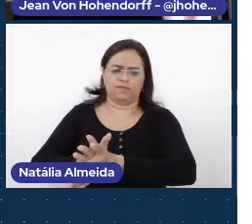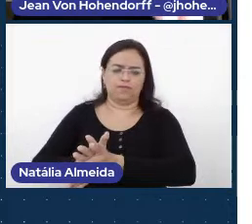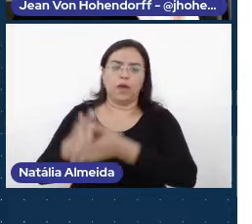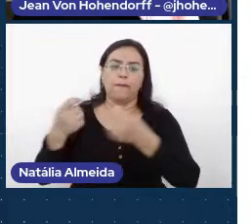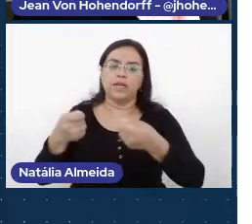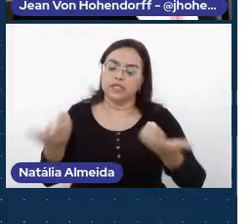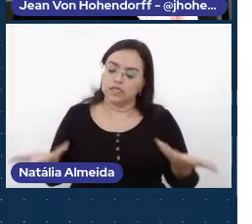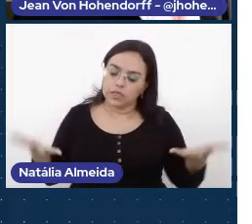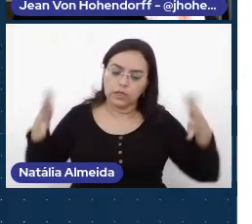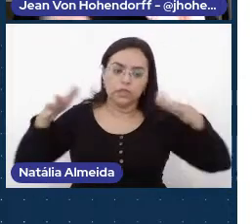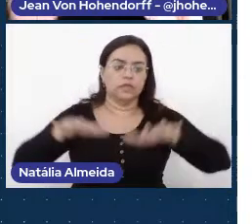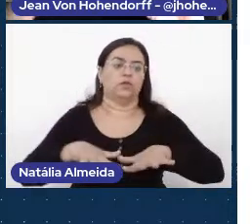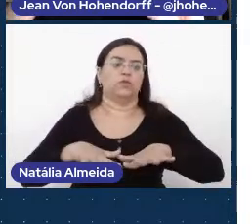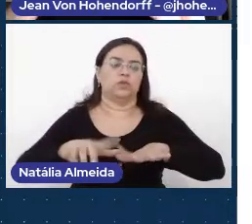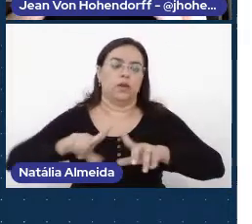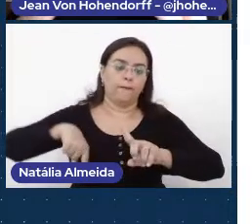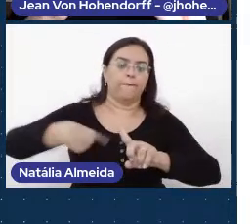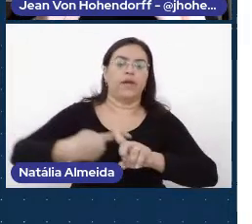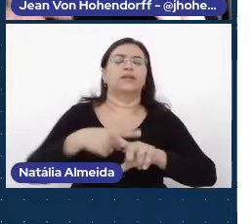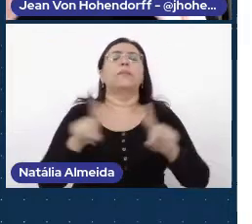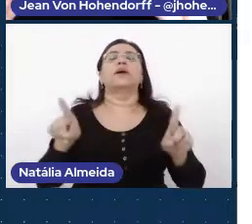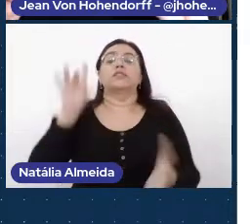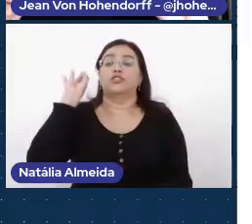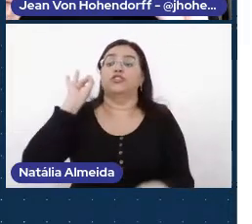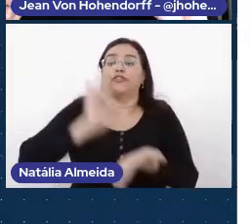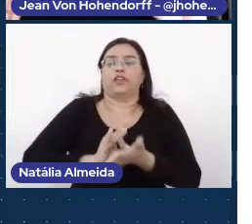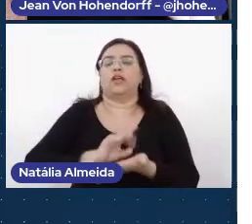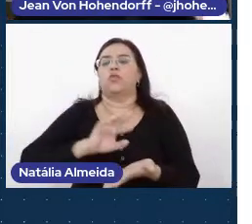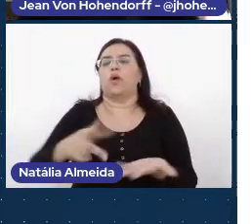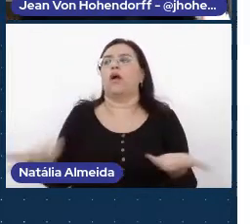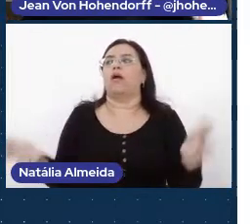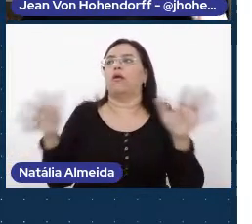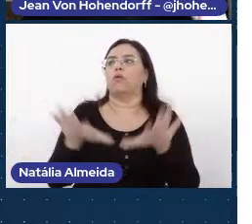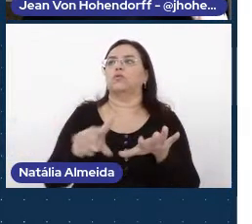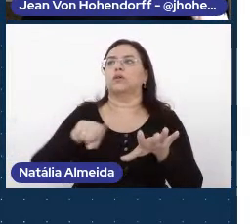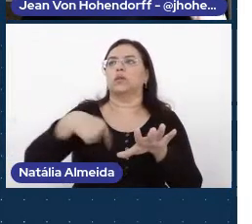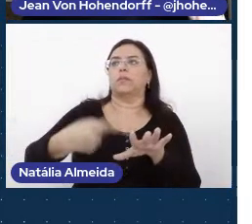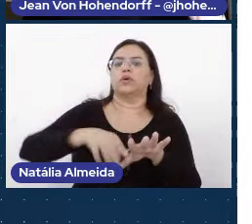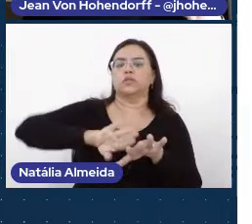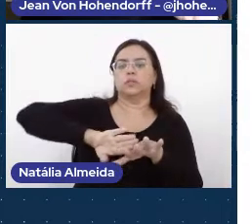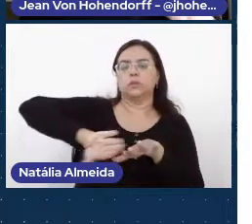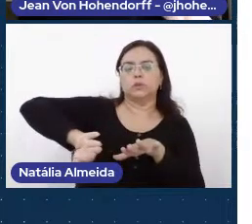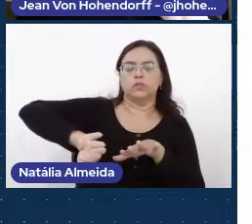inclusão, mas uma inclusão de verdade, não aquela inclusão para depois excluir. Tá? E